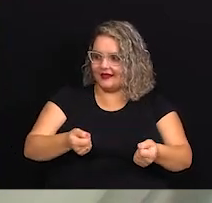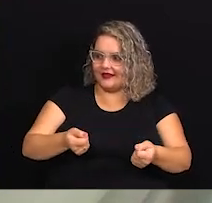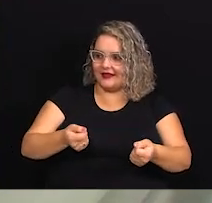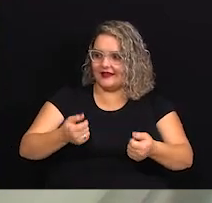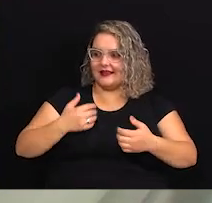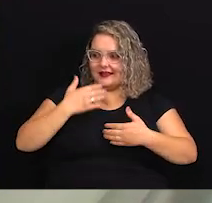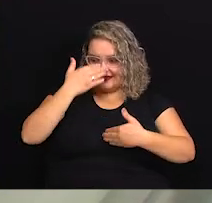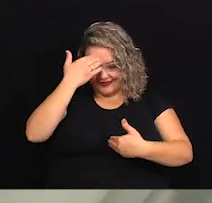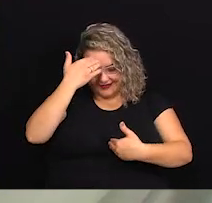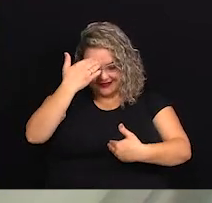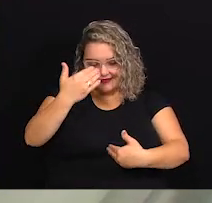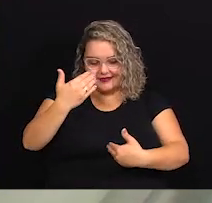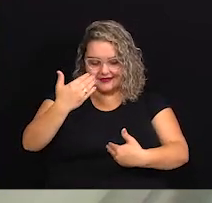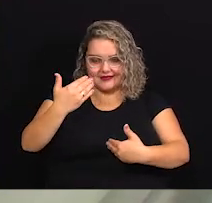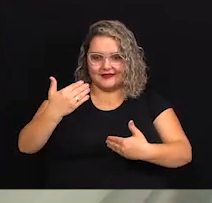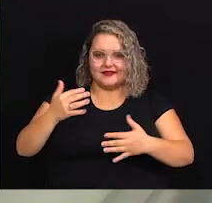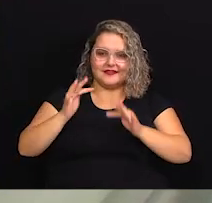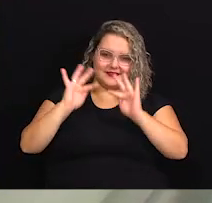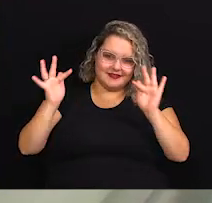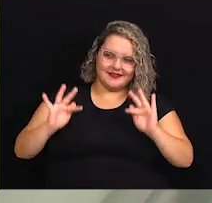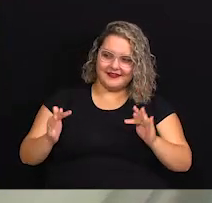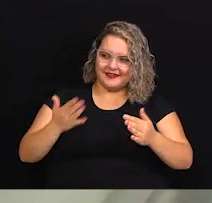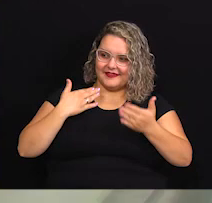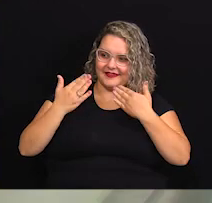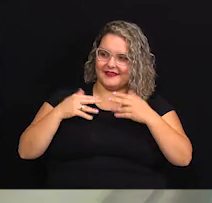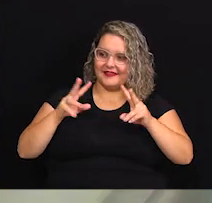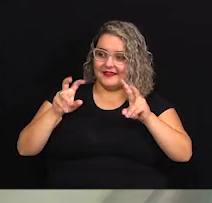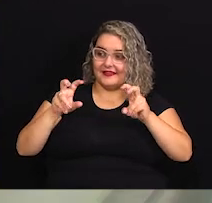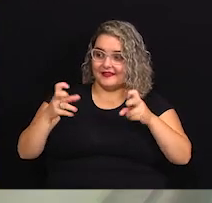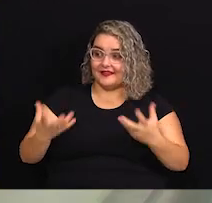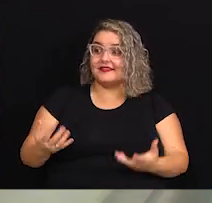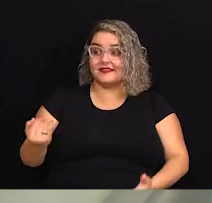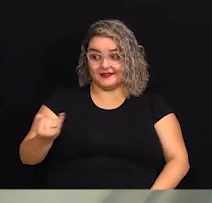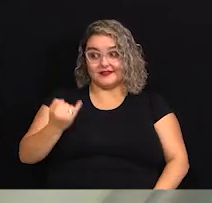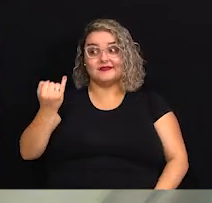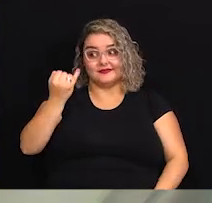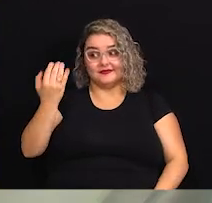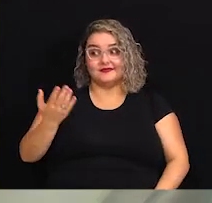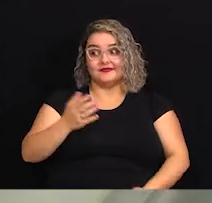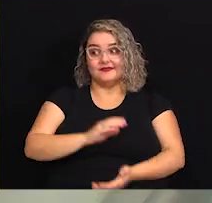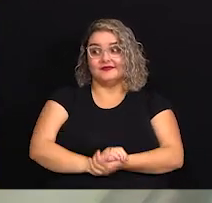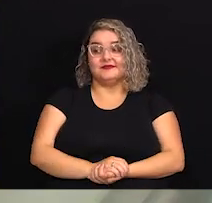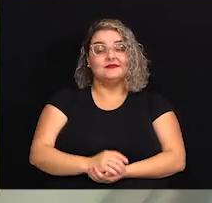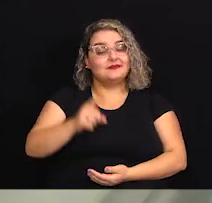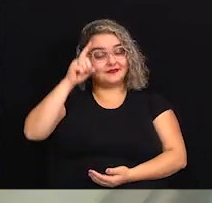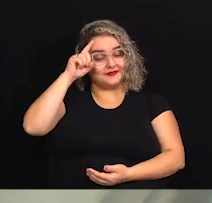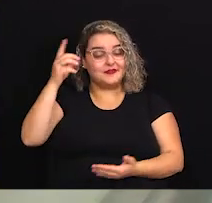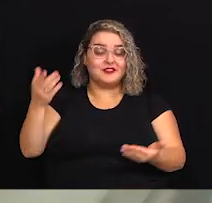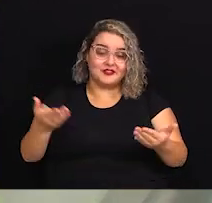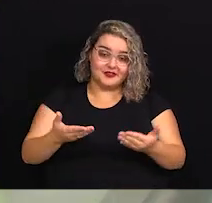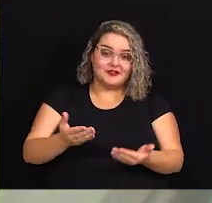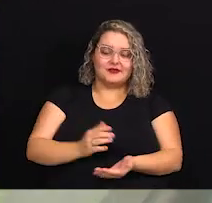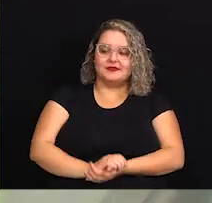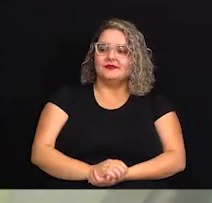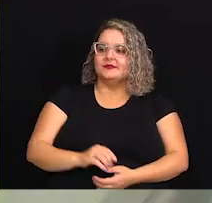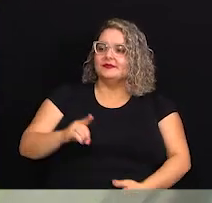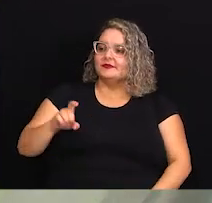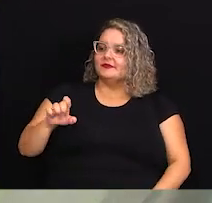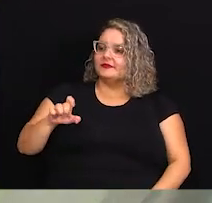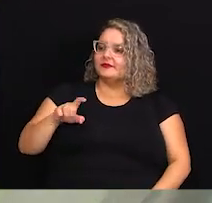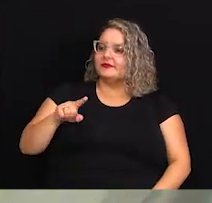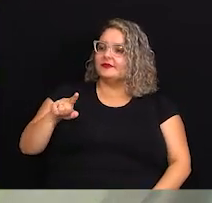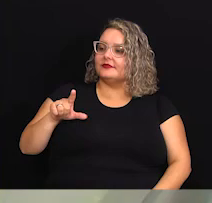sou muito agradecida e estou muito feliz por poder falar nesse assunto tão importante nos dias atuais, né?